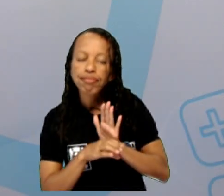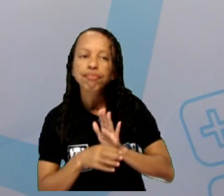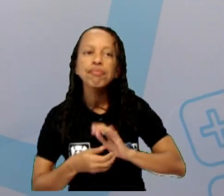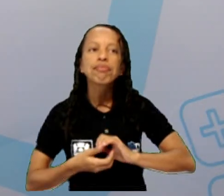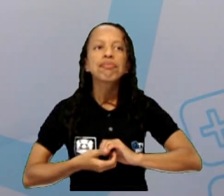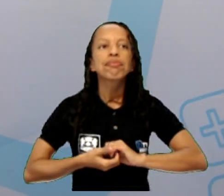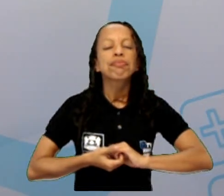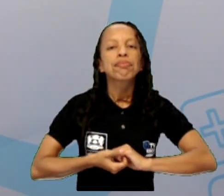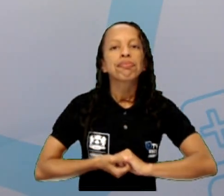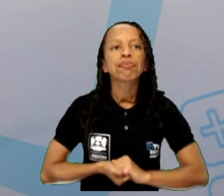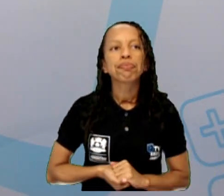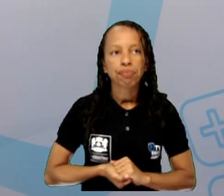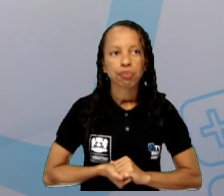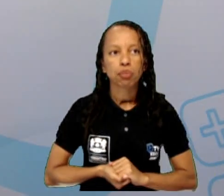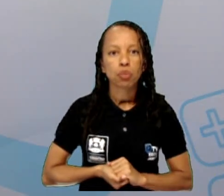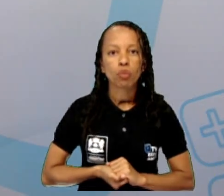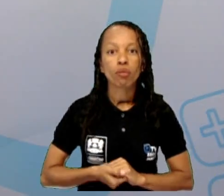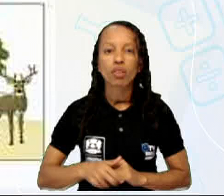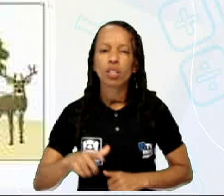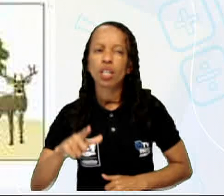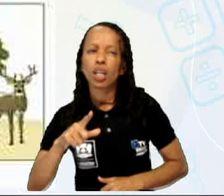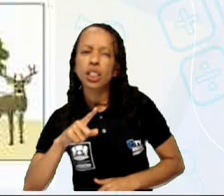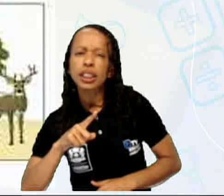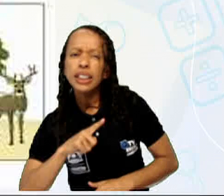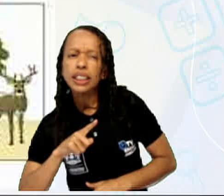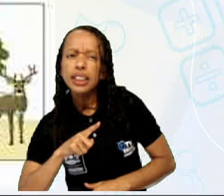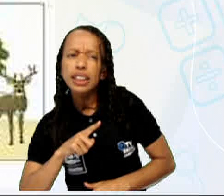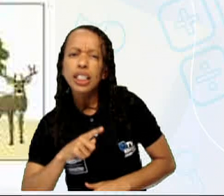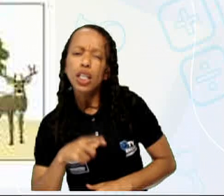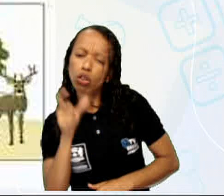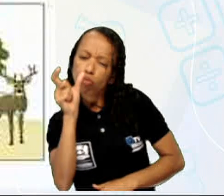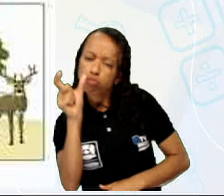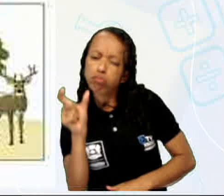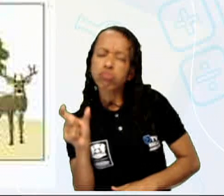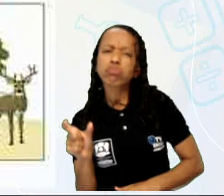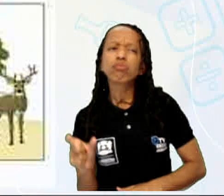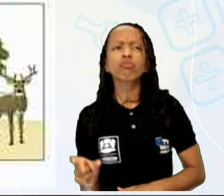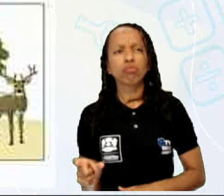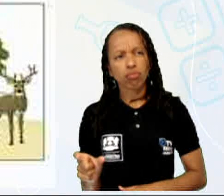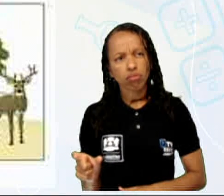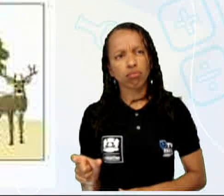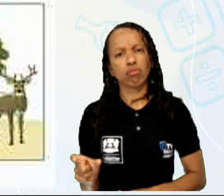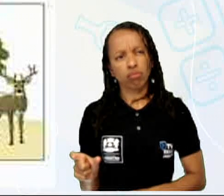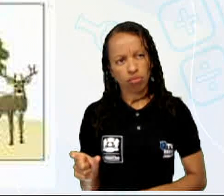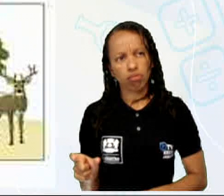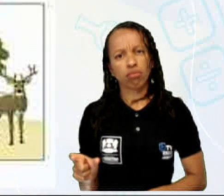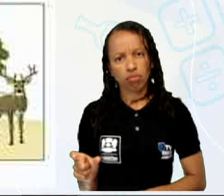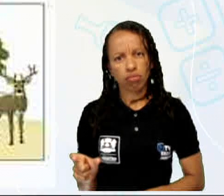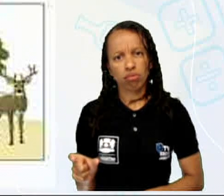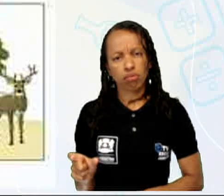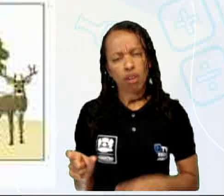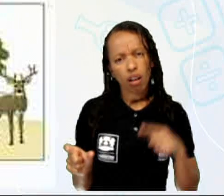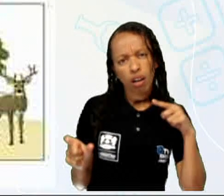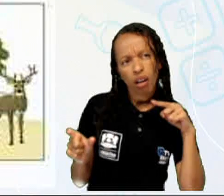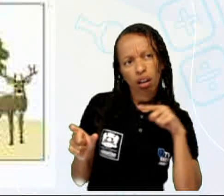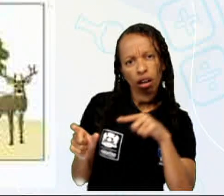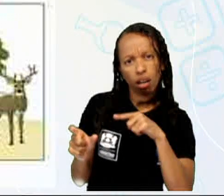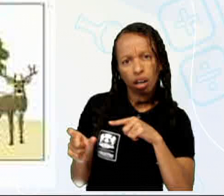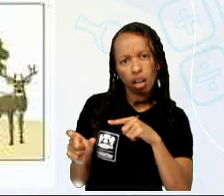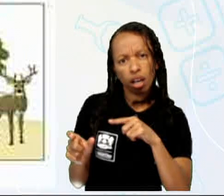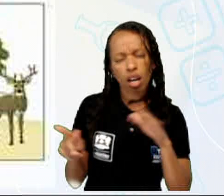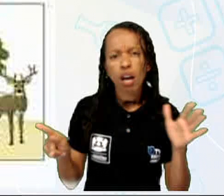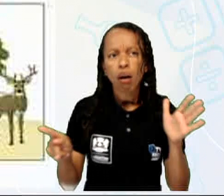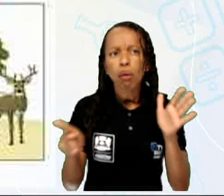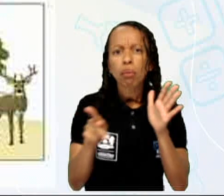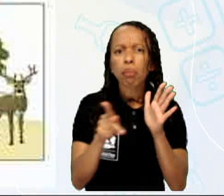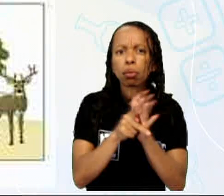ele tem um indivíduo. O indivíduo é um ser, é o ser, né? E esse indivíduo, ele faz parte de